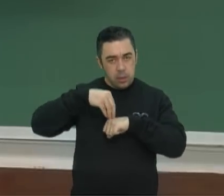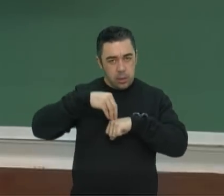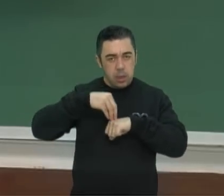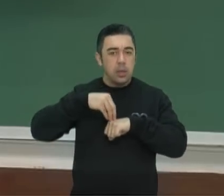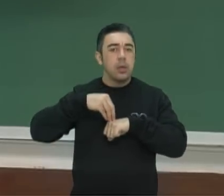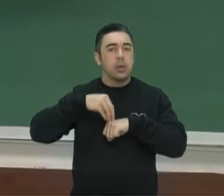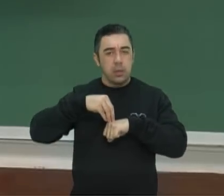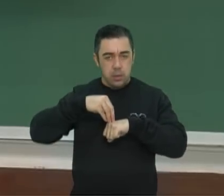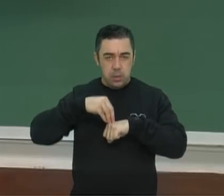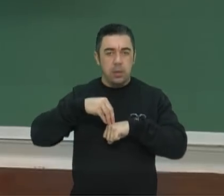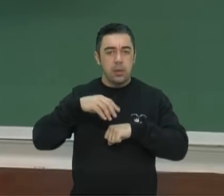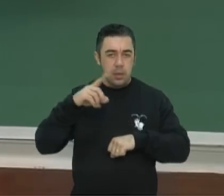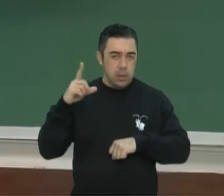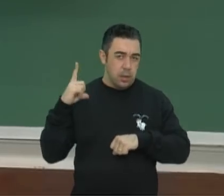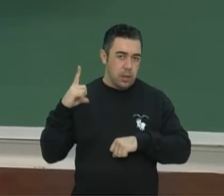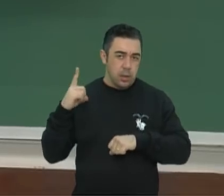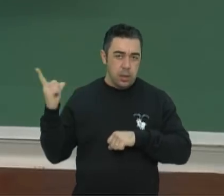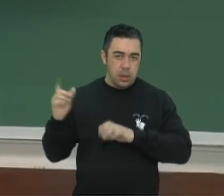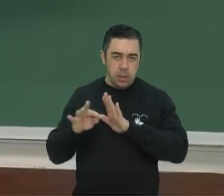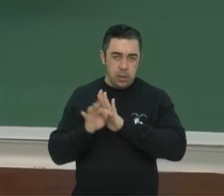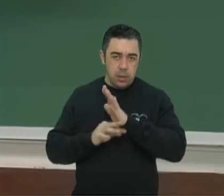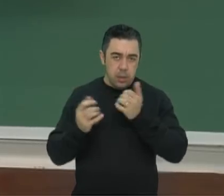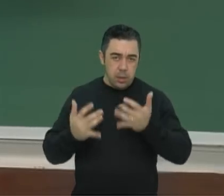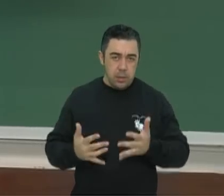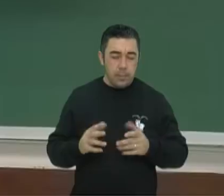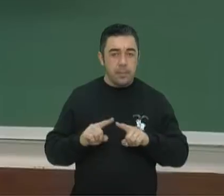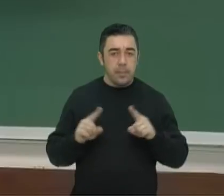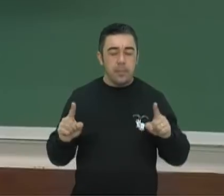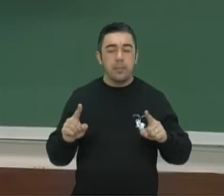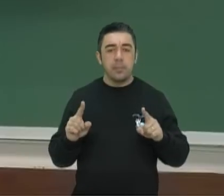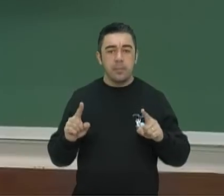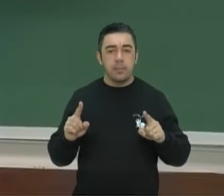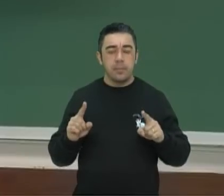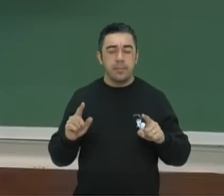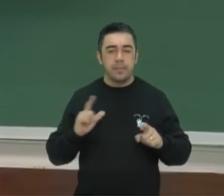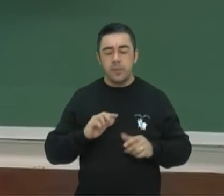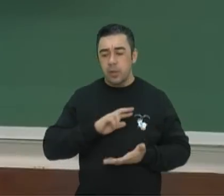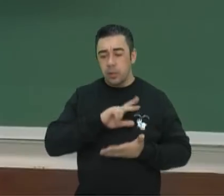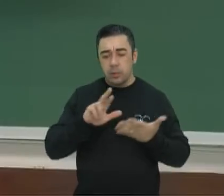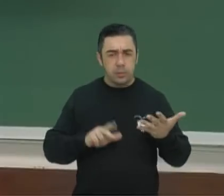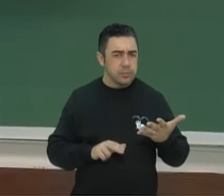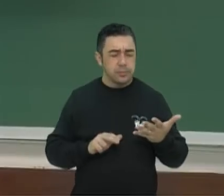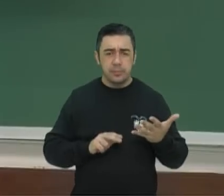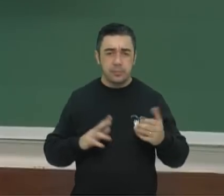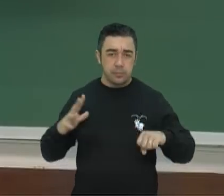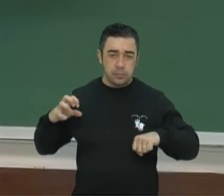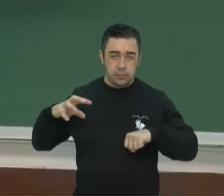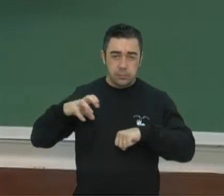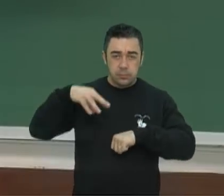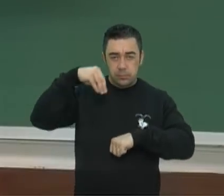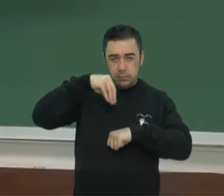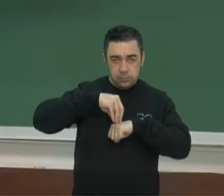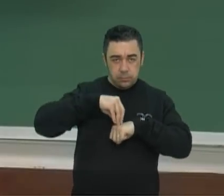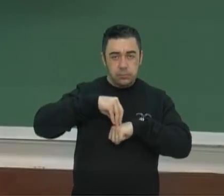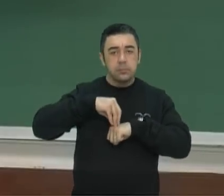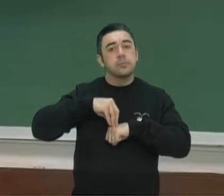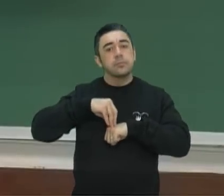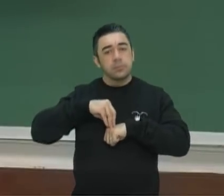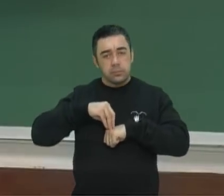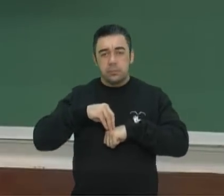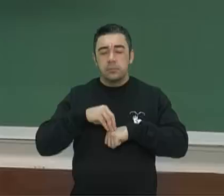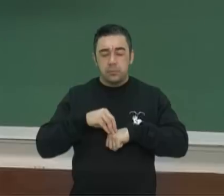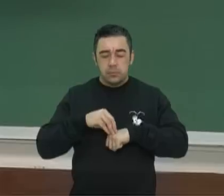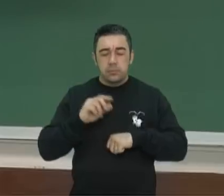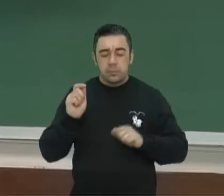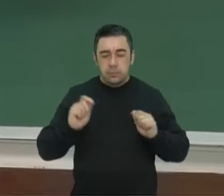Como o texto da revista traz ali para nós. Micro-organismos, de um modo geral, ele está aberto ali, esses